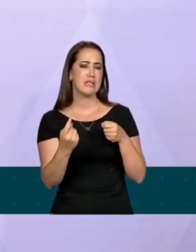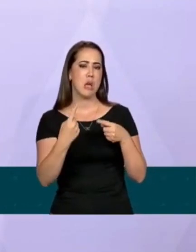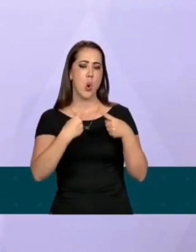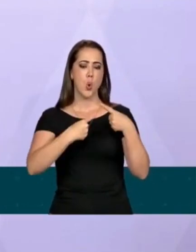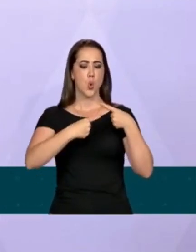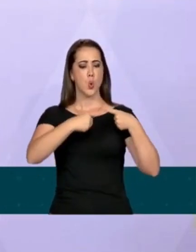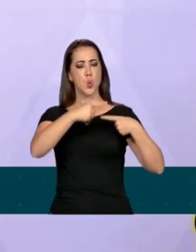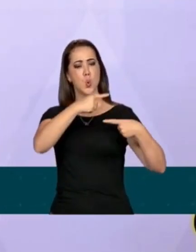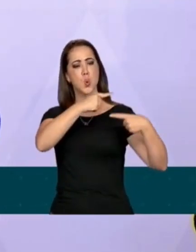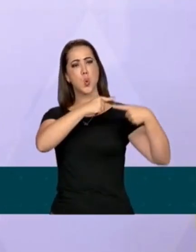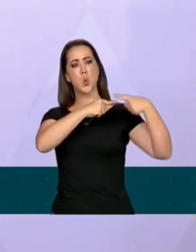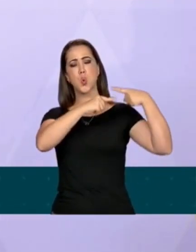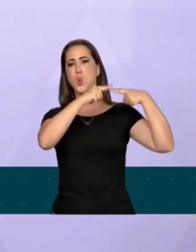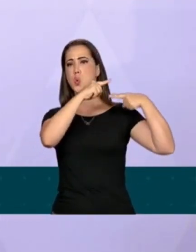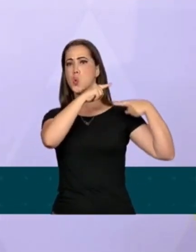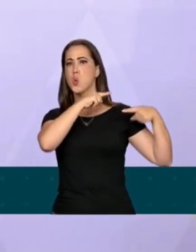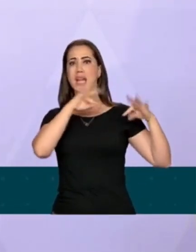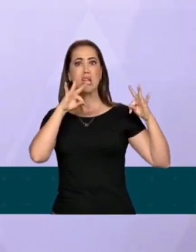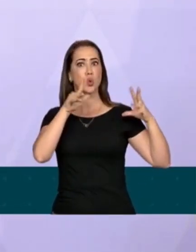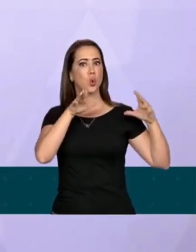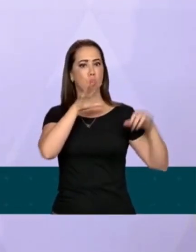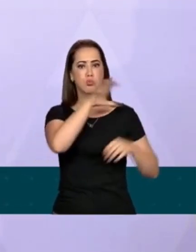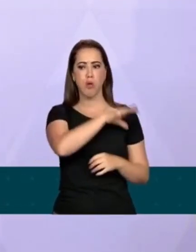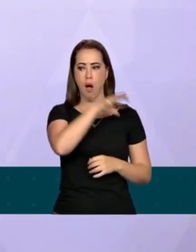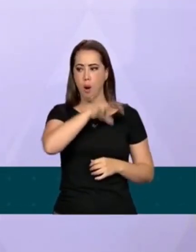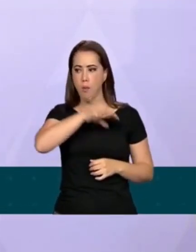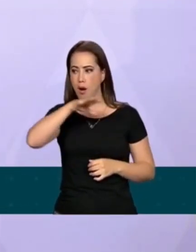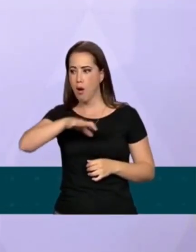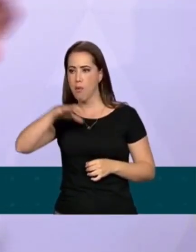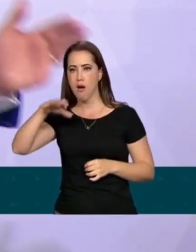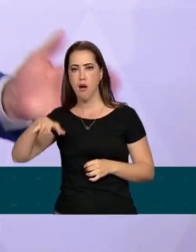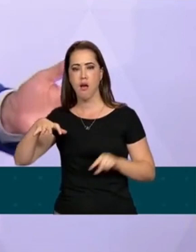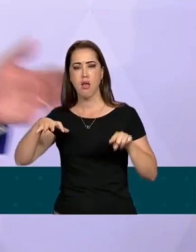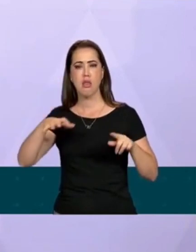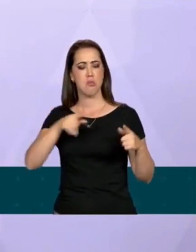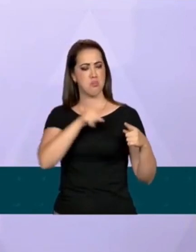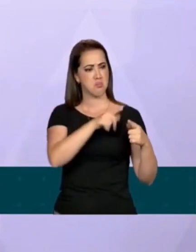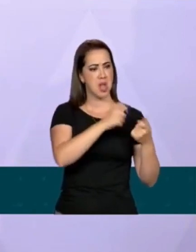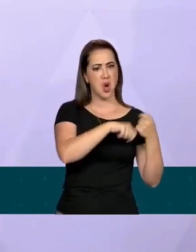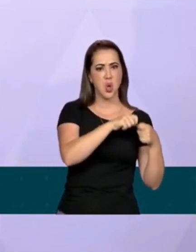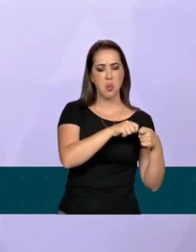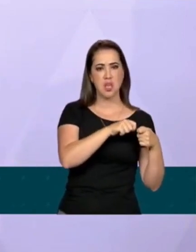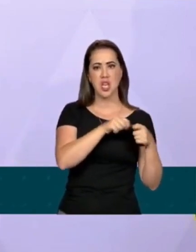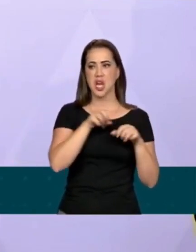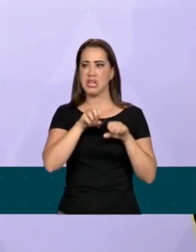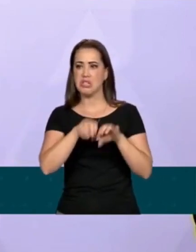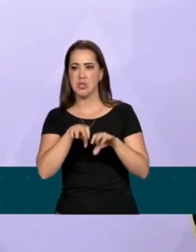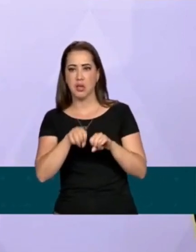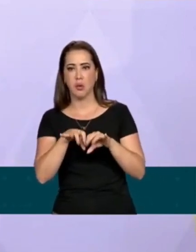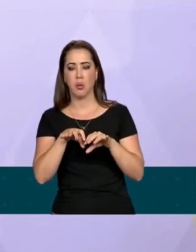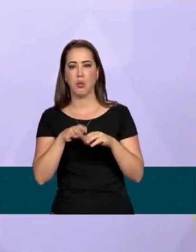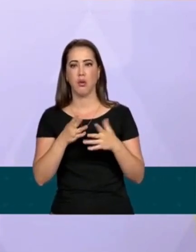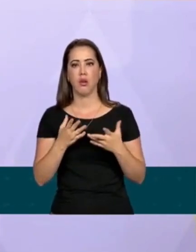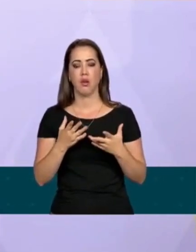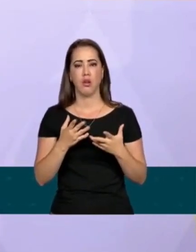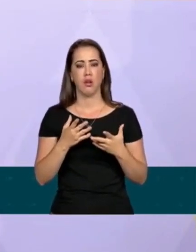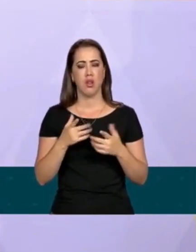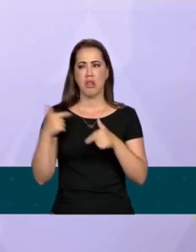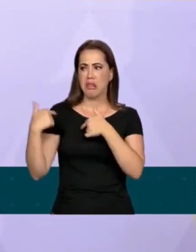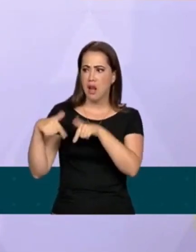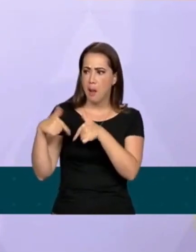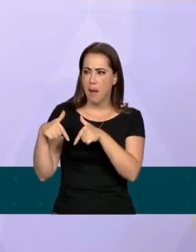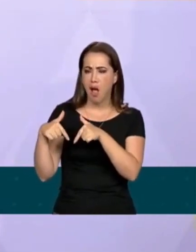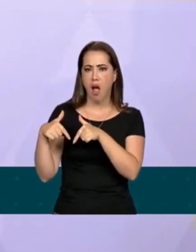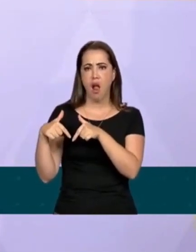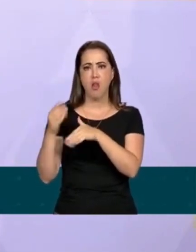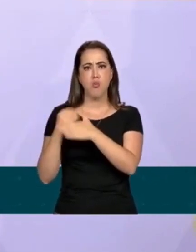retroceder em todas as áreas da economia à educação, do trabalho